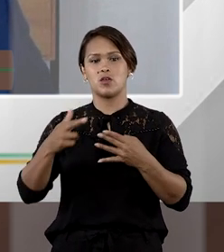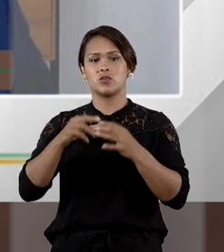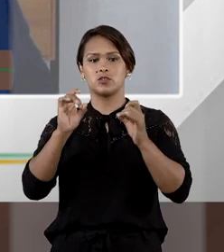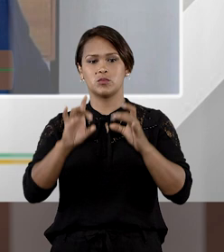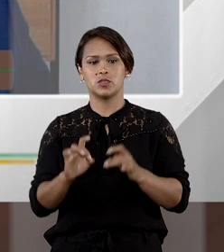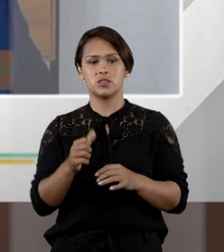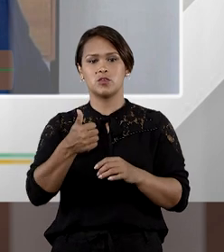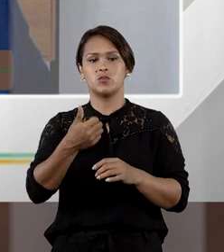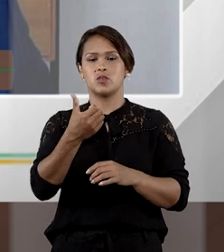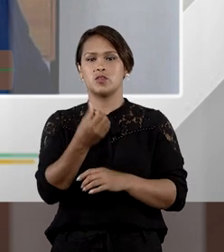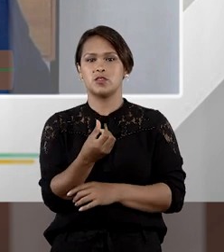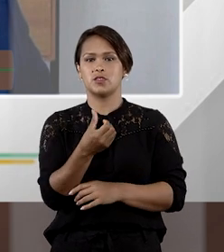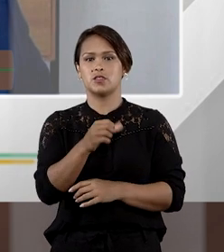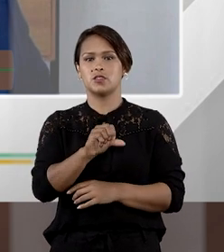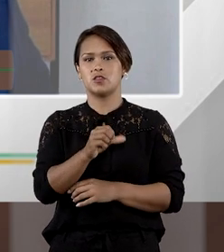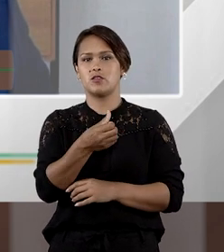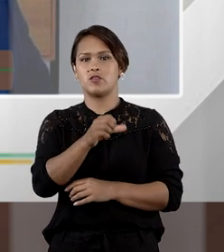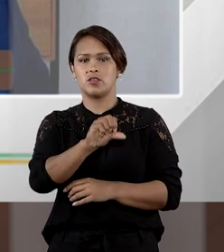especial